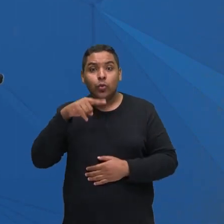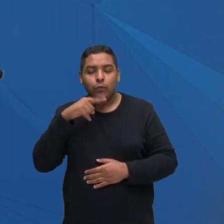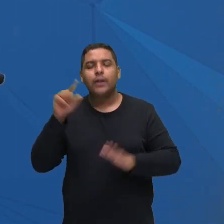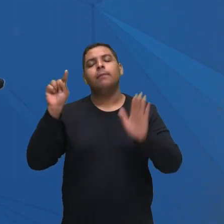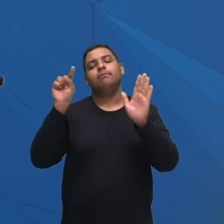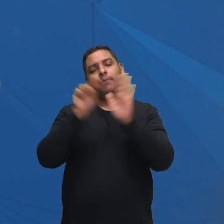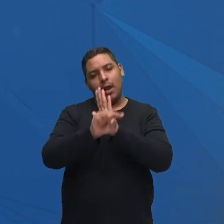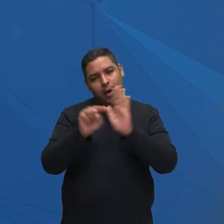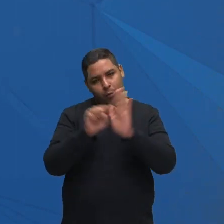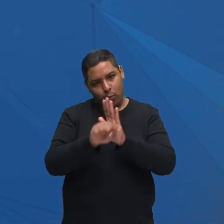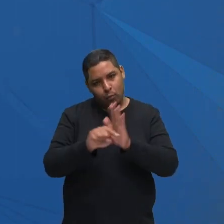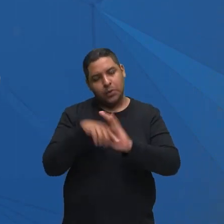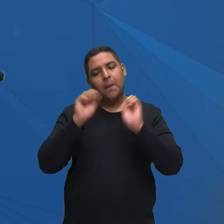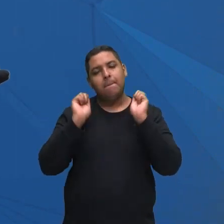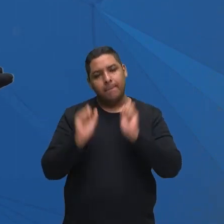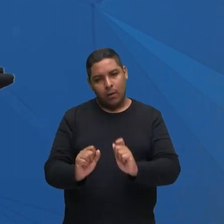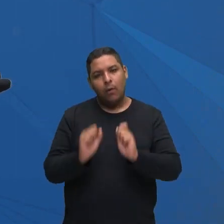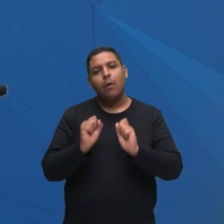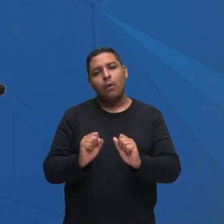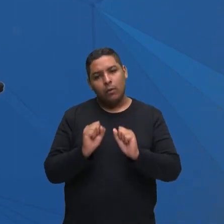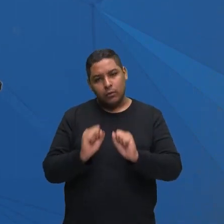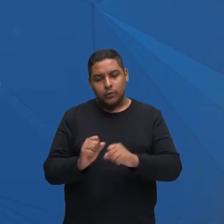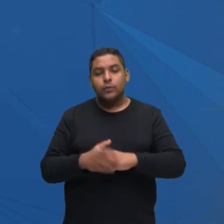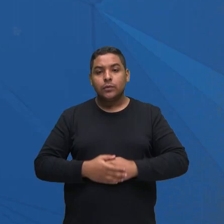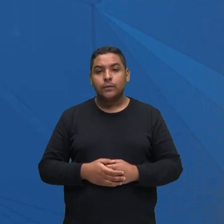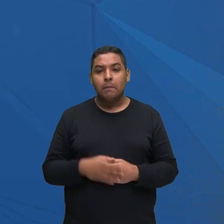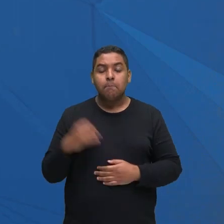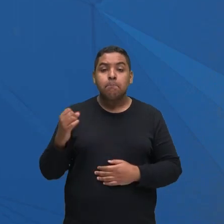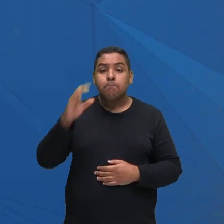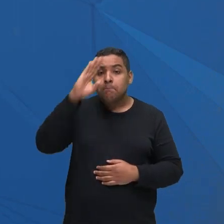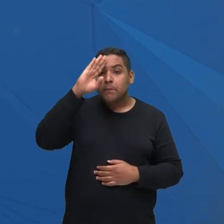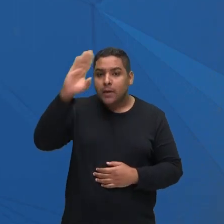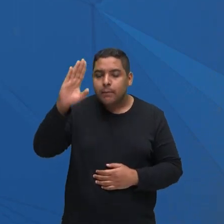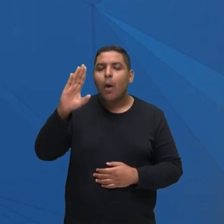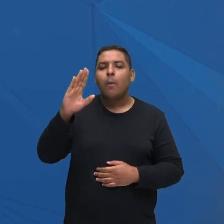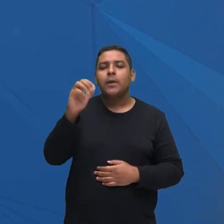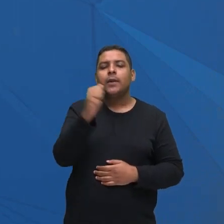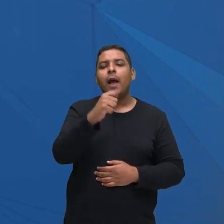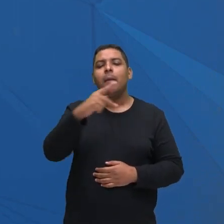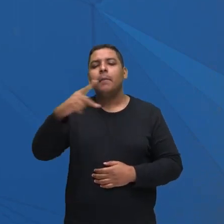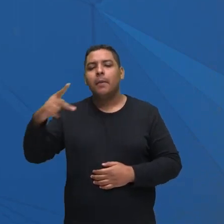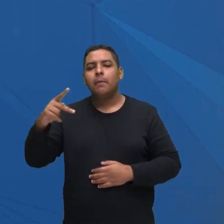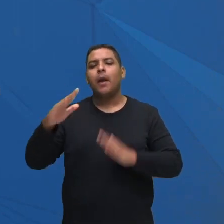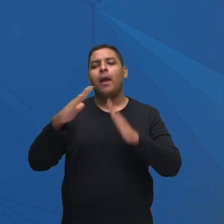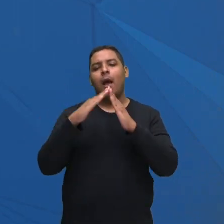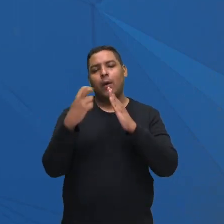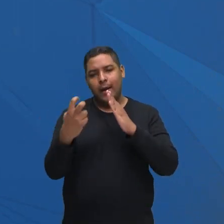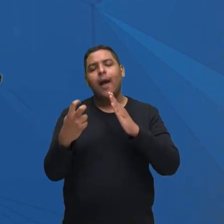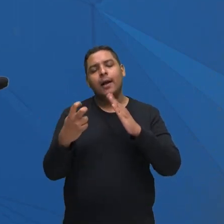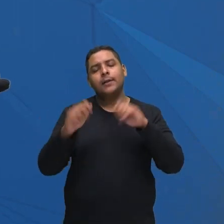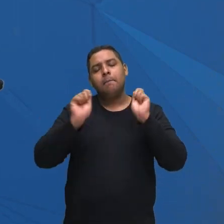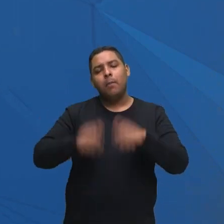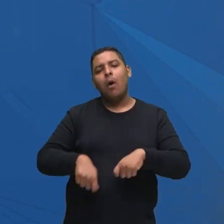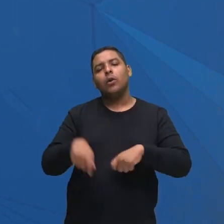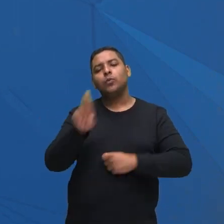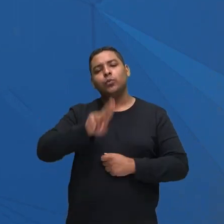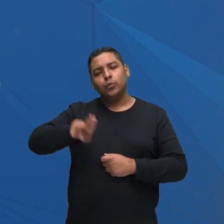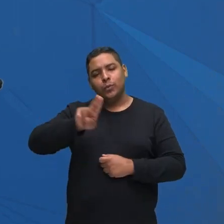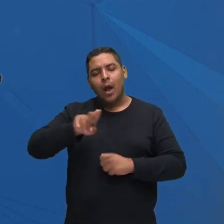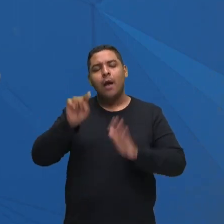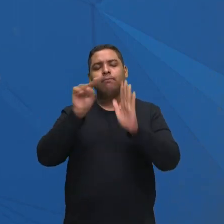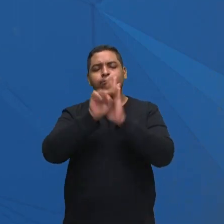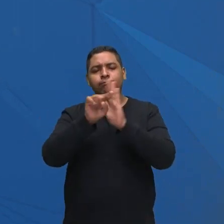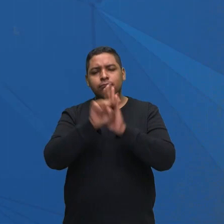gente está acompanhando pelo chat, principalmente de quem está participando no aplicativo do Aula em Casa. Então, se você tiver alguma dúvida, alguma